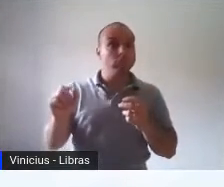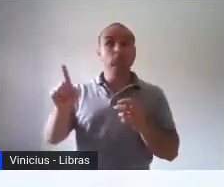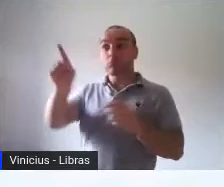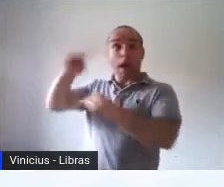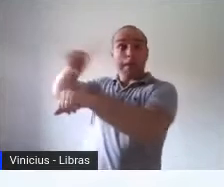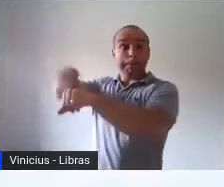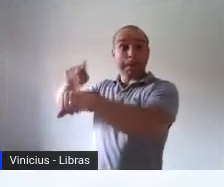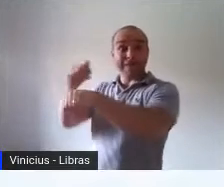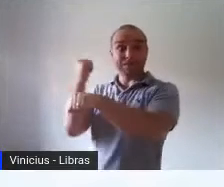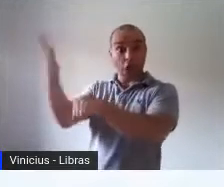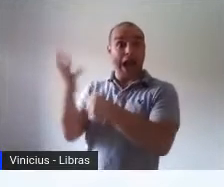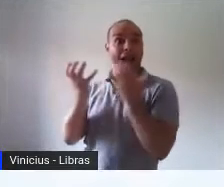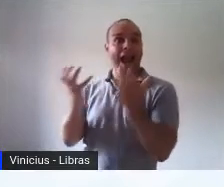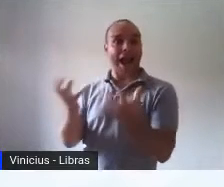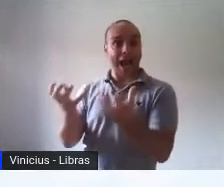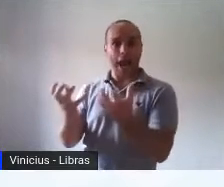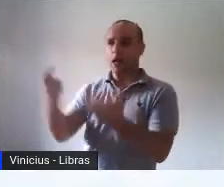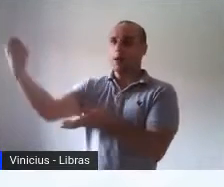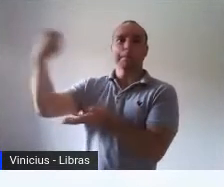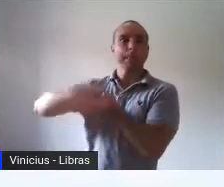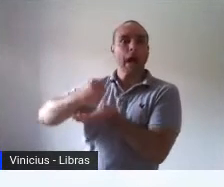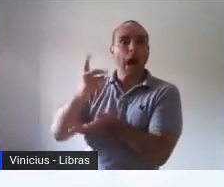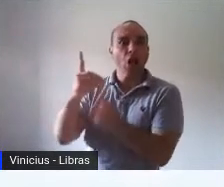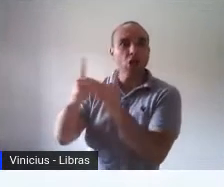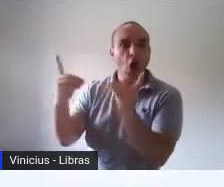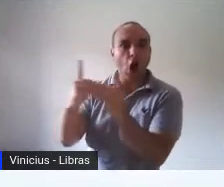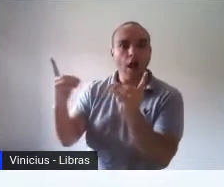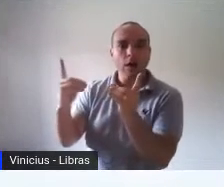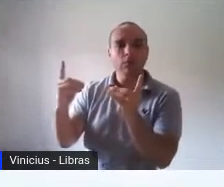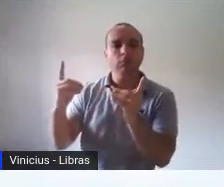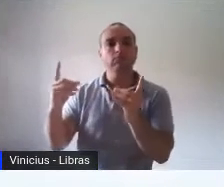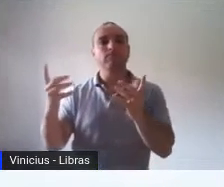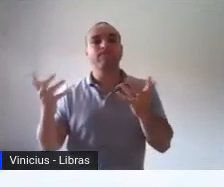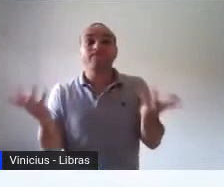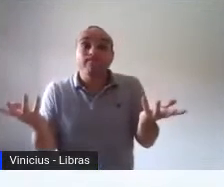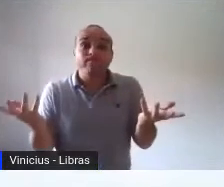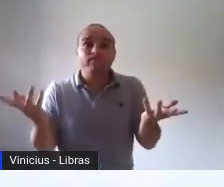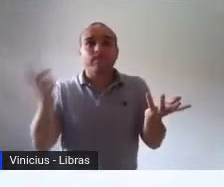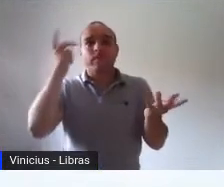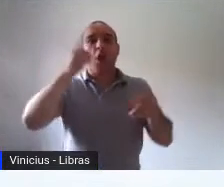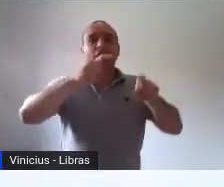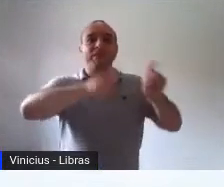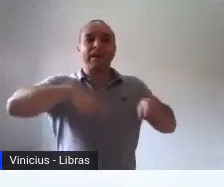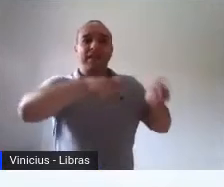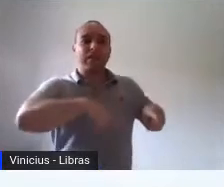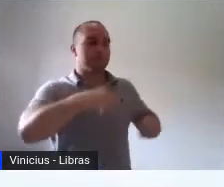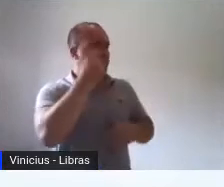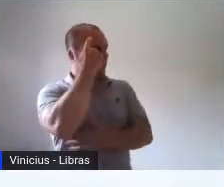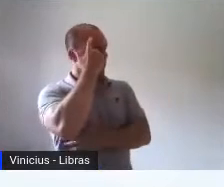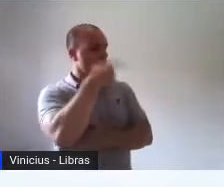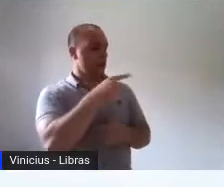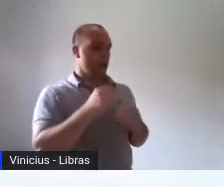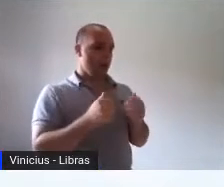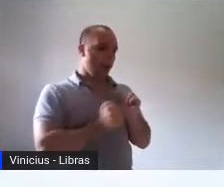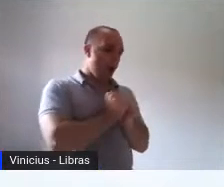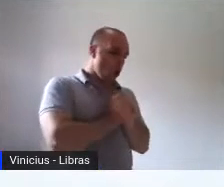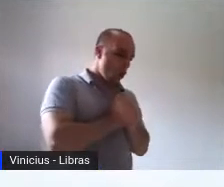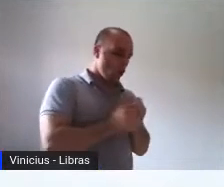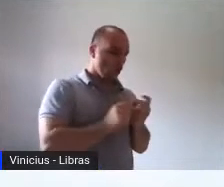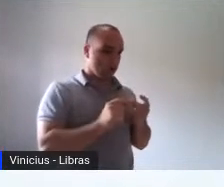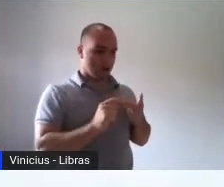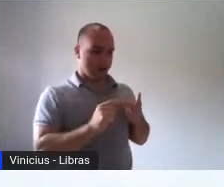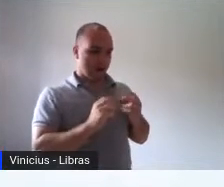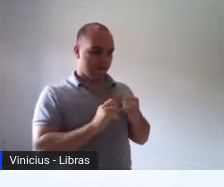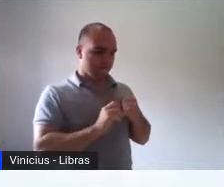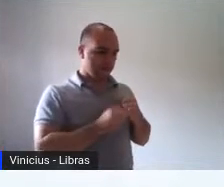produtos. Houve um aumento do consumo, principalmente daquela população mais pobre que acabou recebendo o auxílio, né? E essa